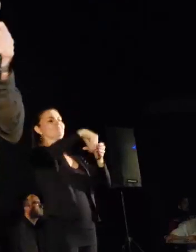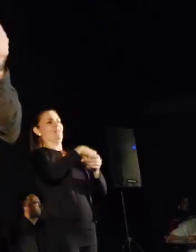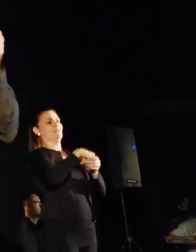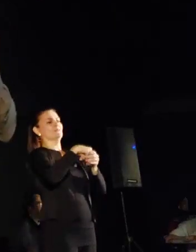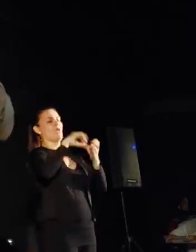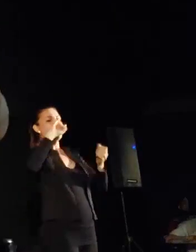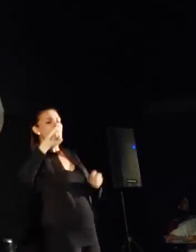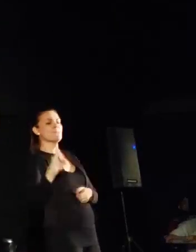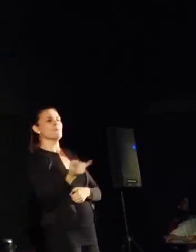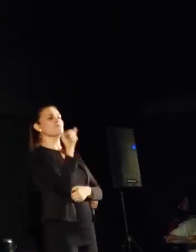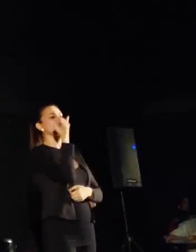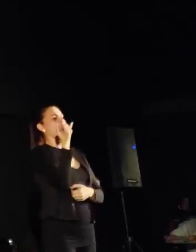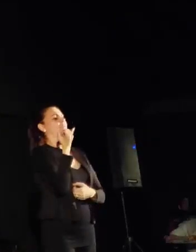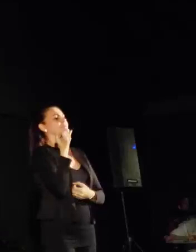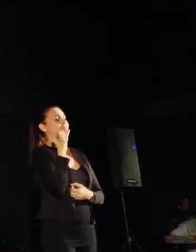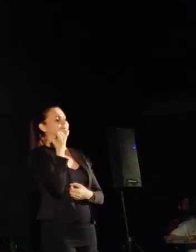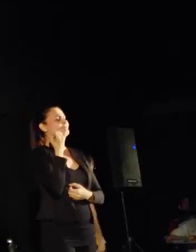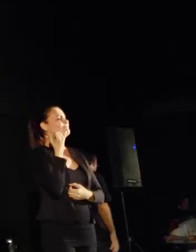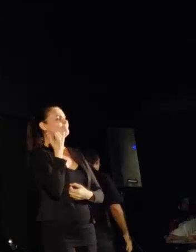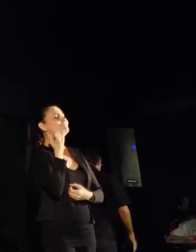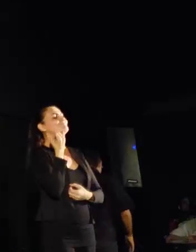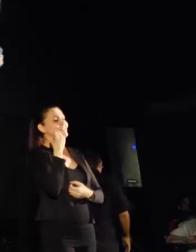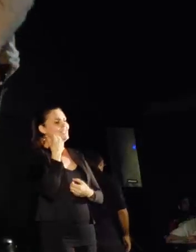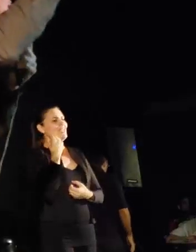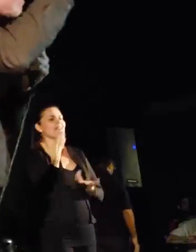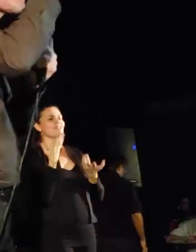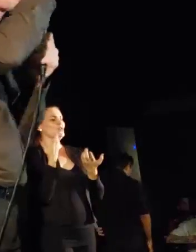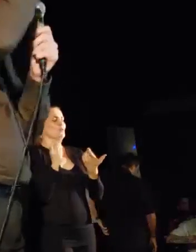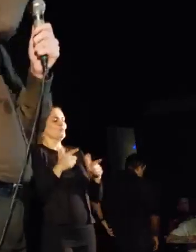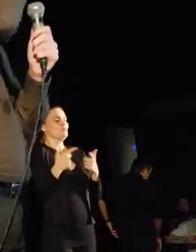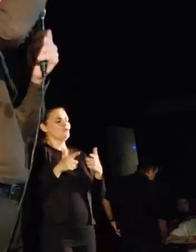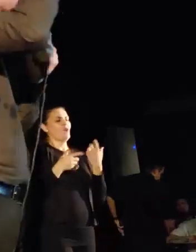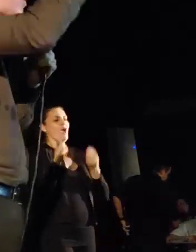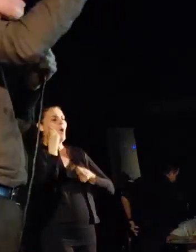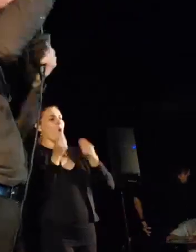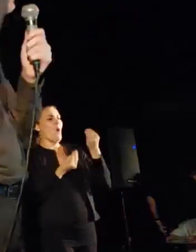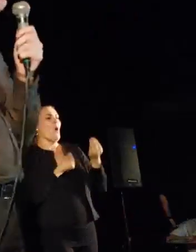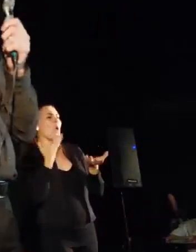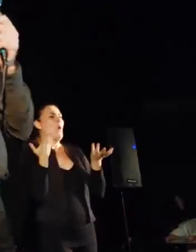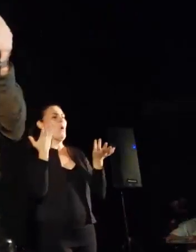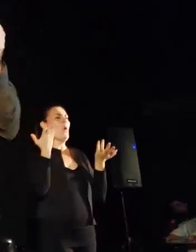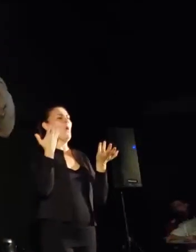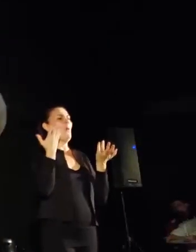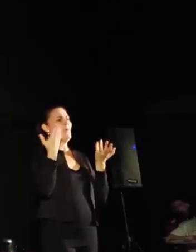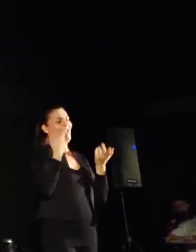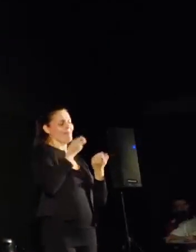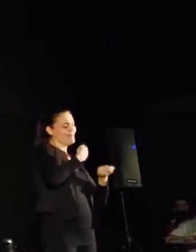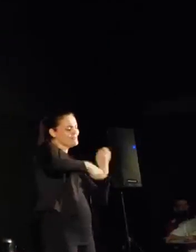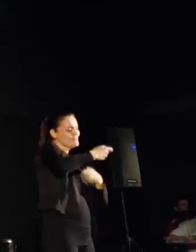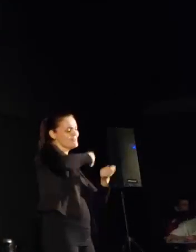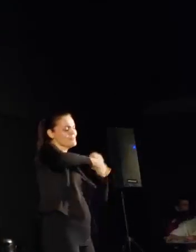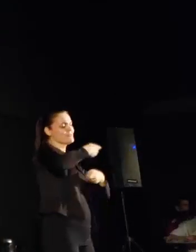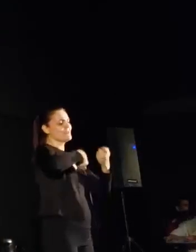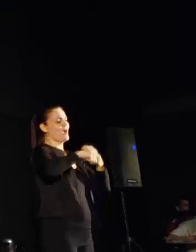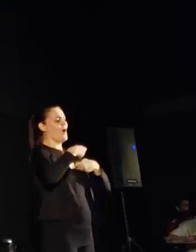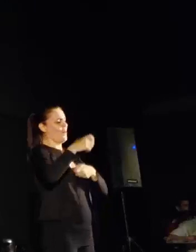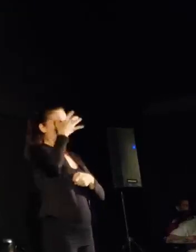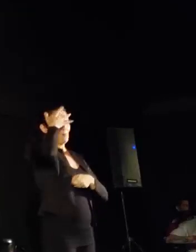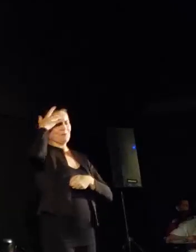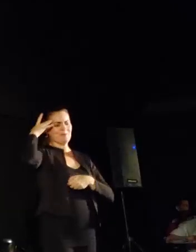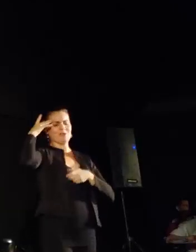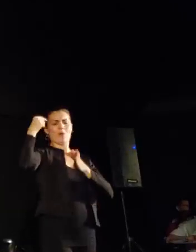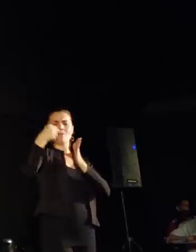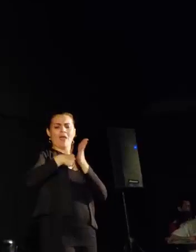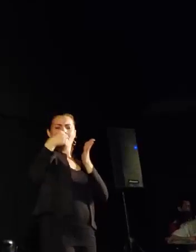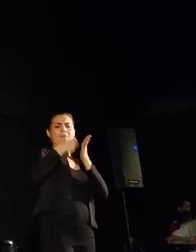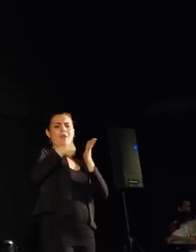aproveitando da maneira como sempre aproveitaram, sem ter essa dor de cabeça de ter que ficar fazendo negociação com quem fica questionando seus processos